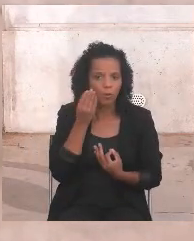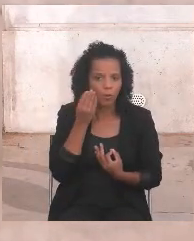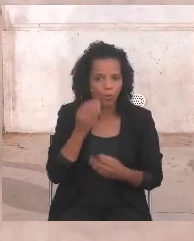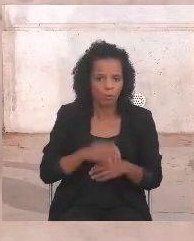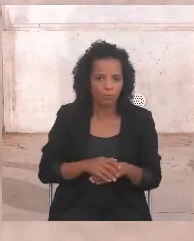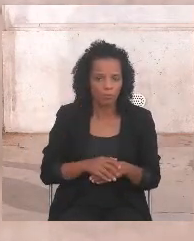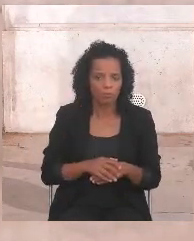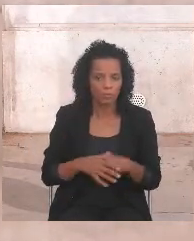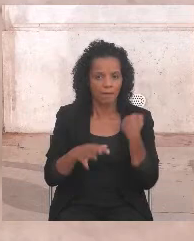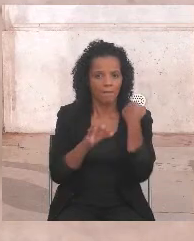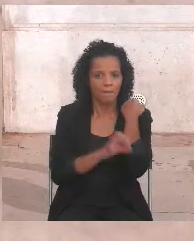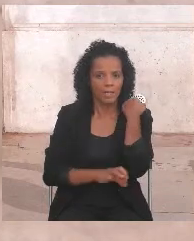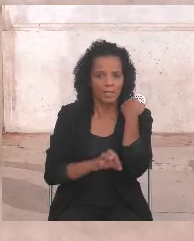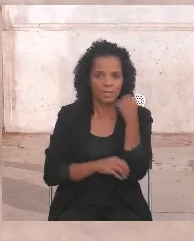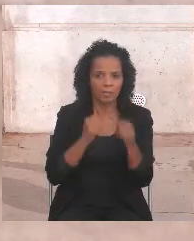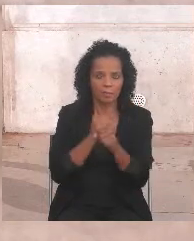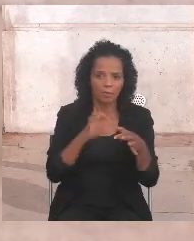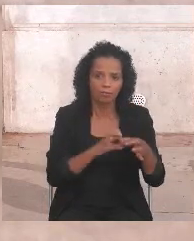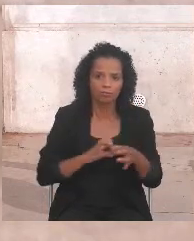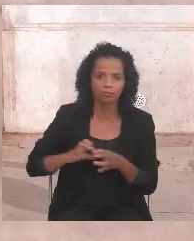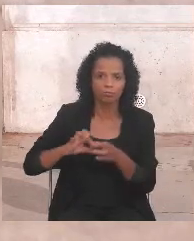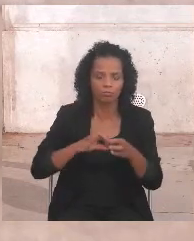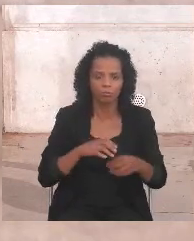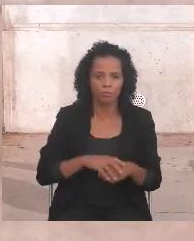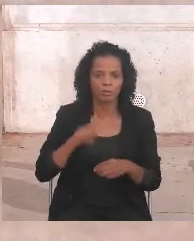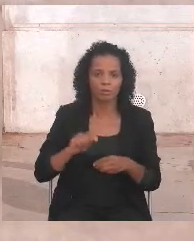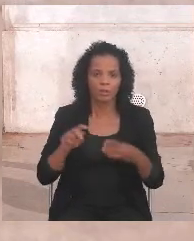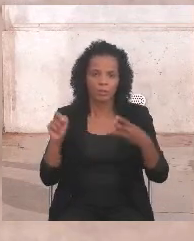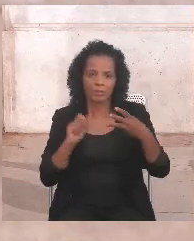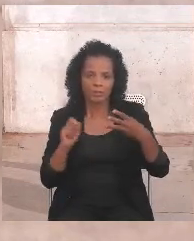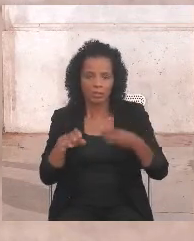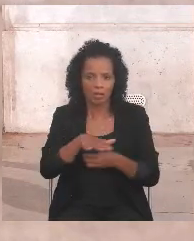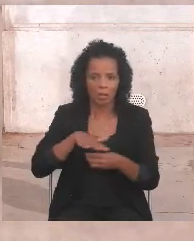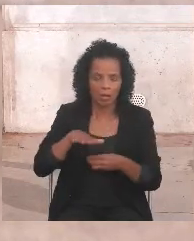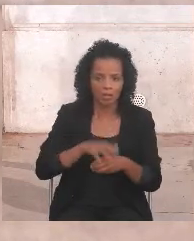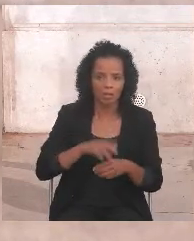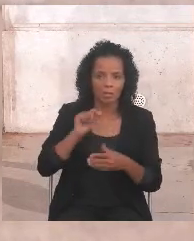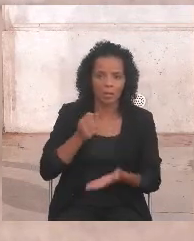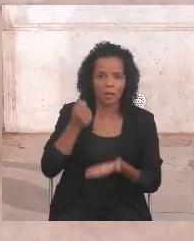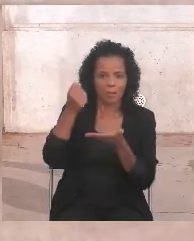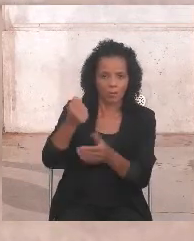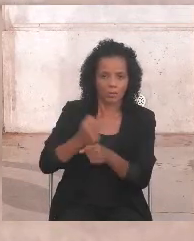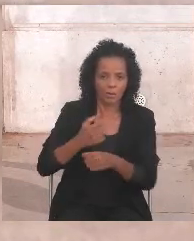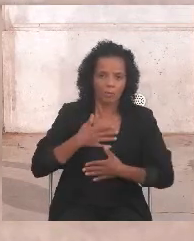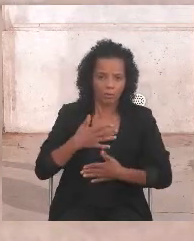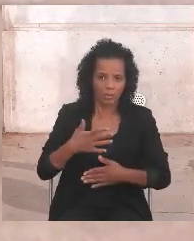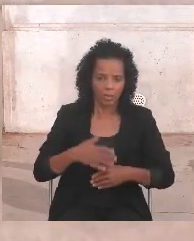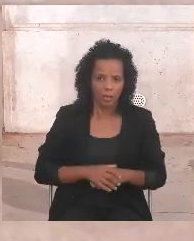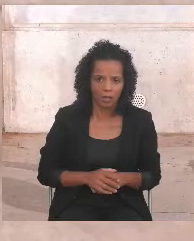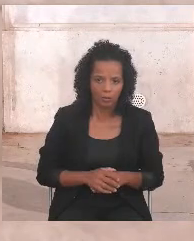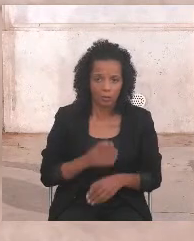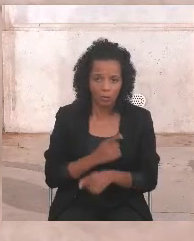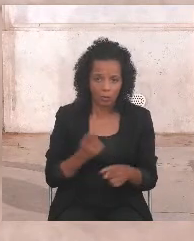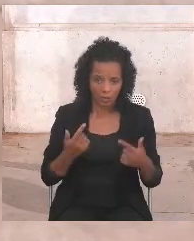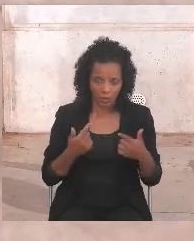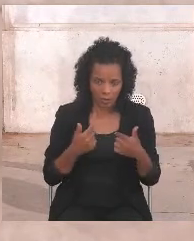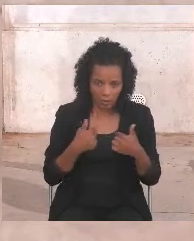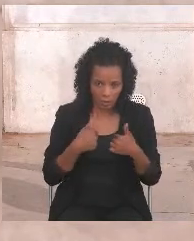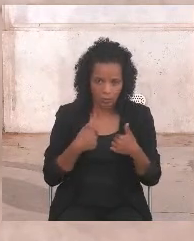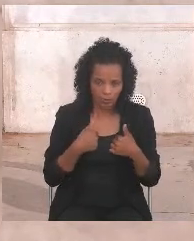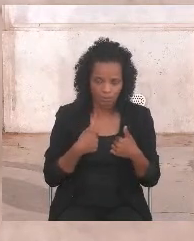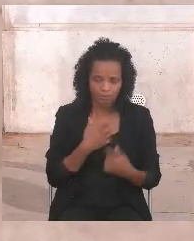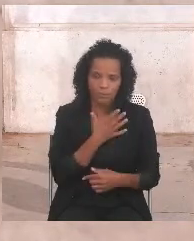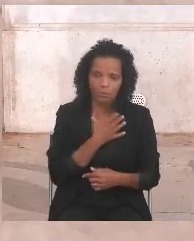juntas de freguesia. Vamos fazê-los com o terceiro setor. Vamos fazê-los com as bolsas de voluntariado. Porque eu